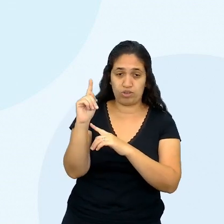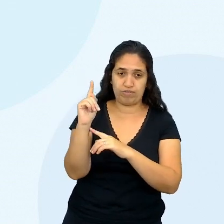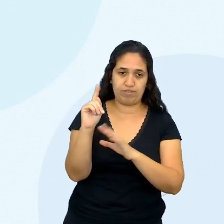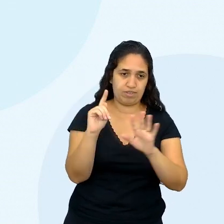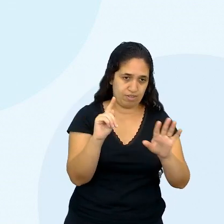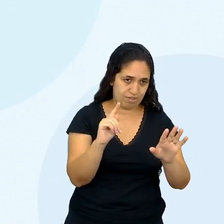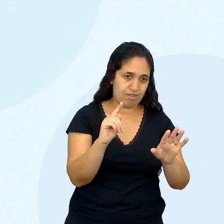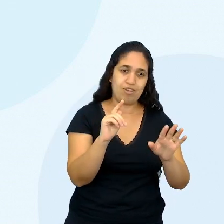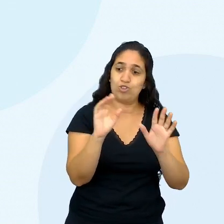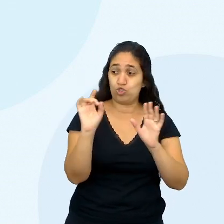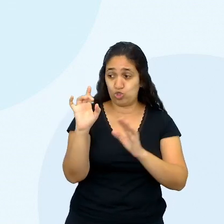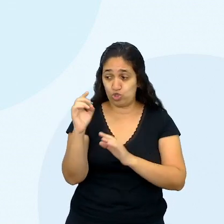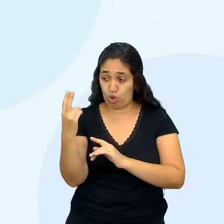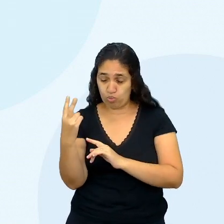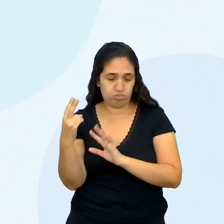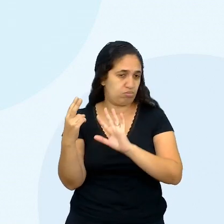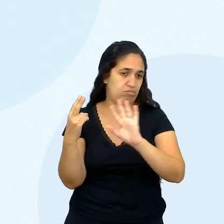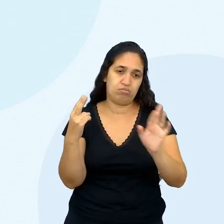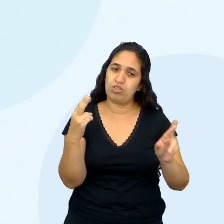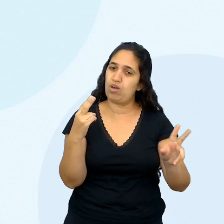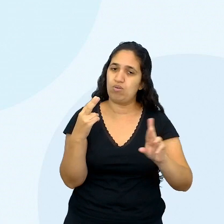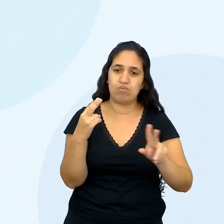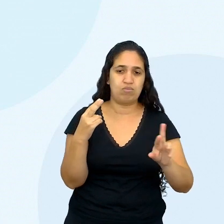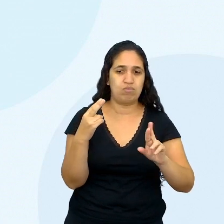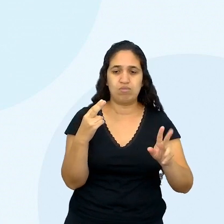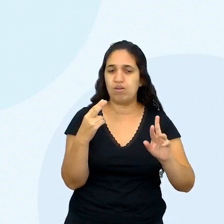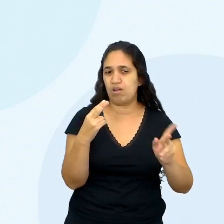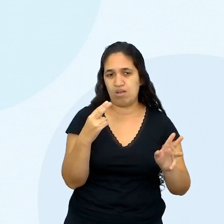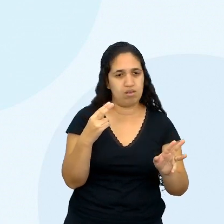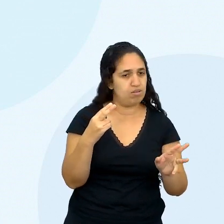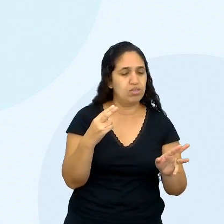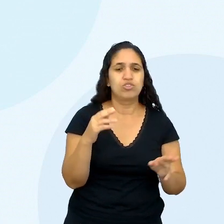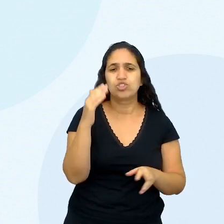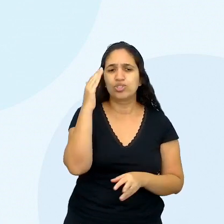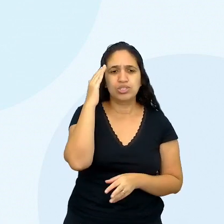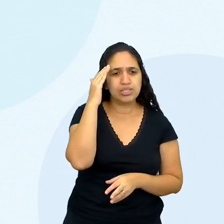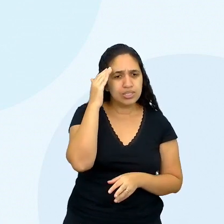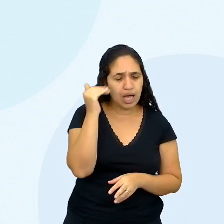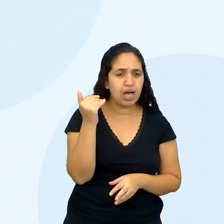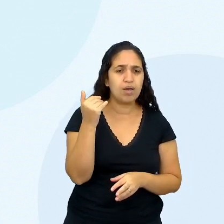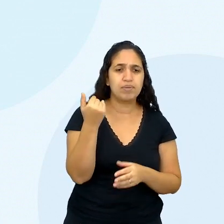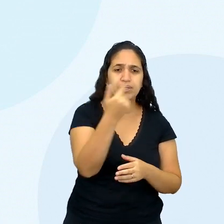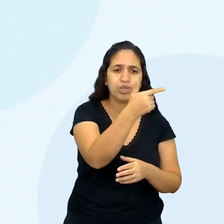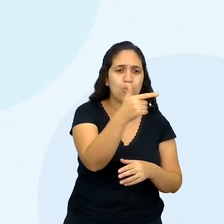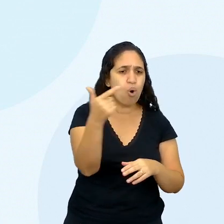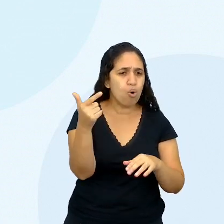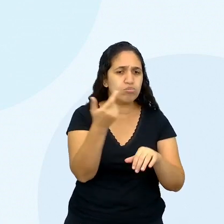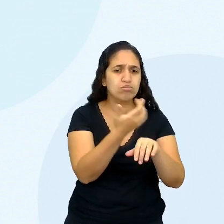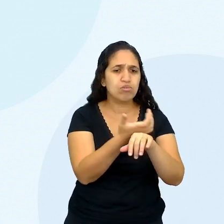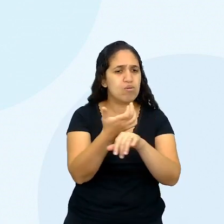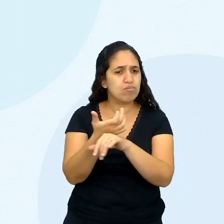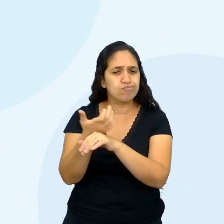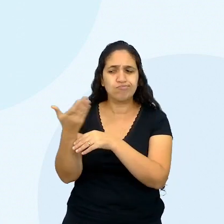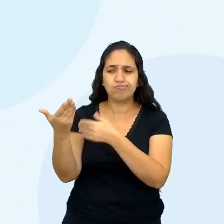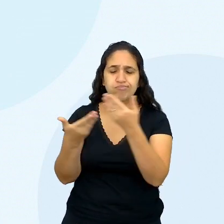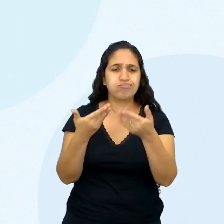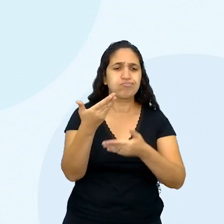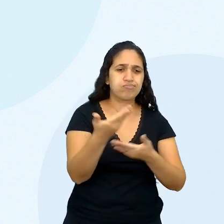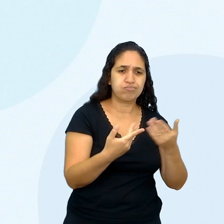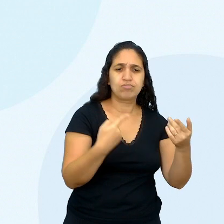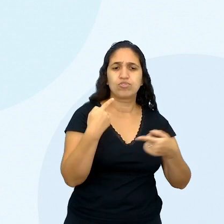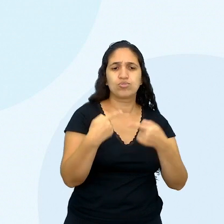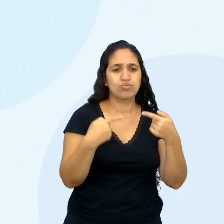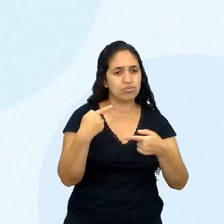ciência e só geografia trabalham com essas temáticas, bem pelo contrário, a gente sabe, né, que outros componentes também trazem essas